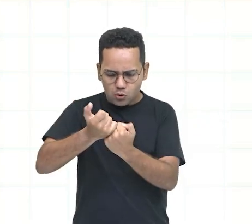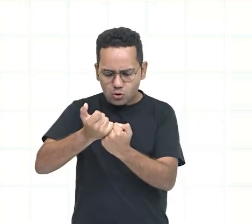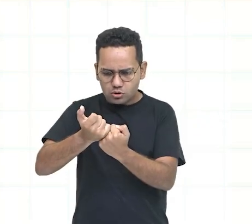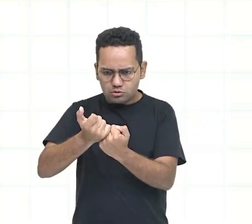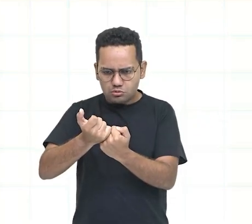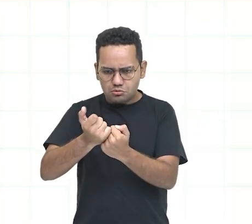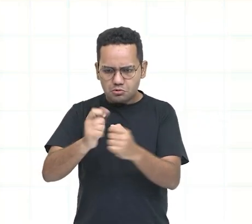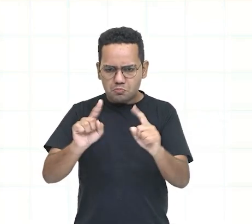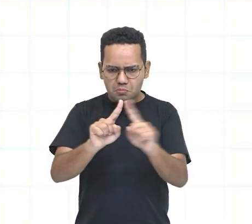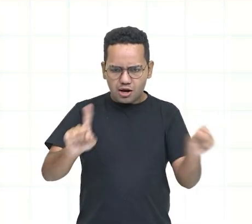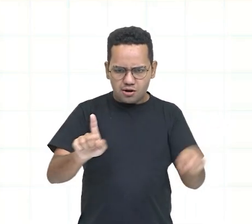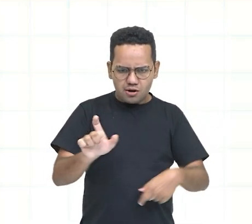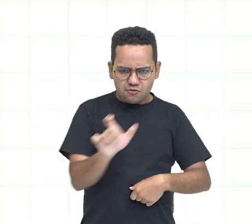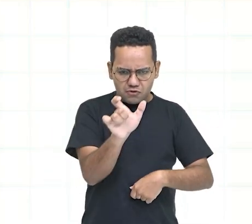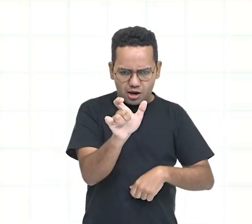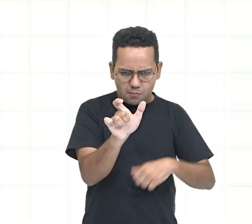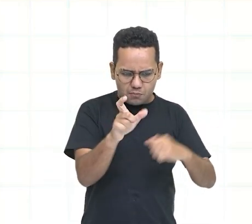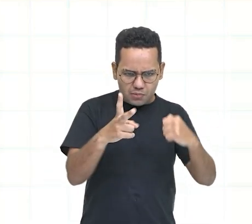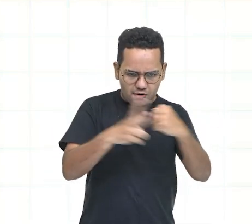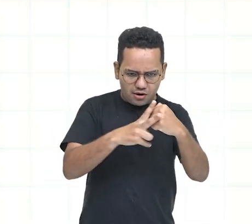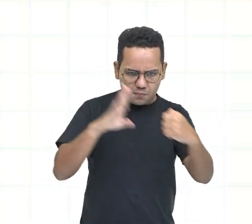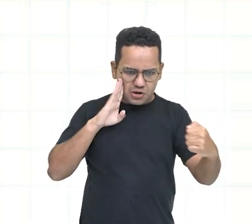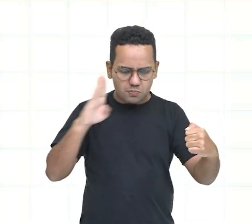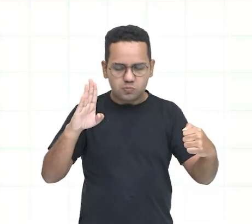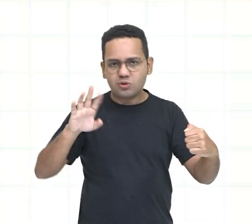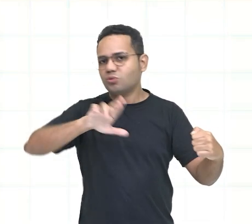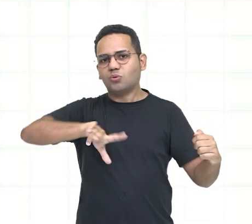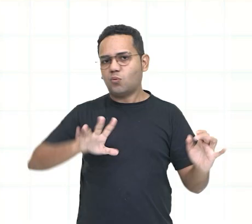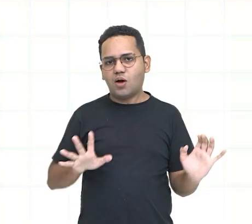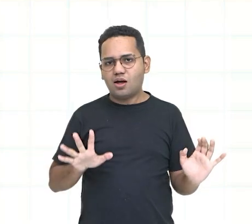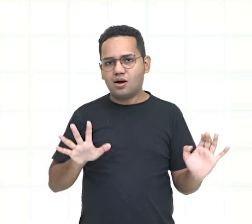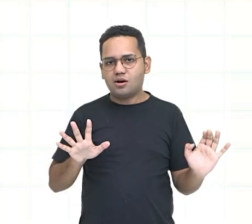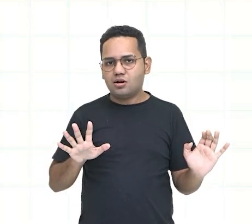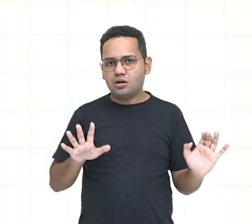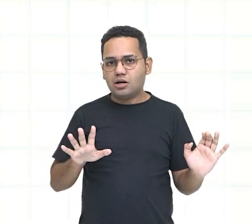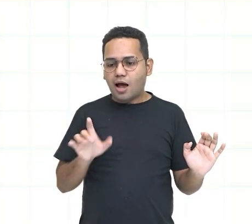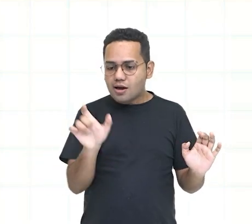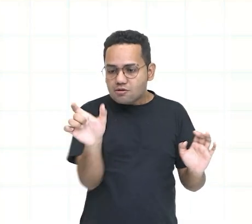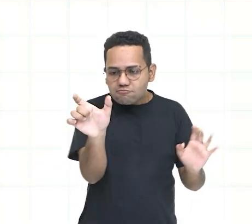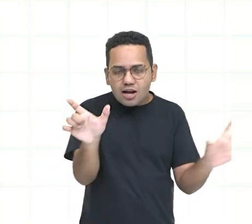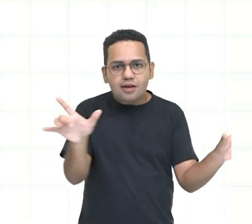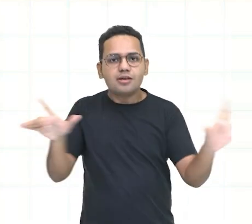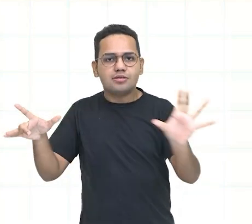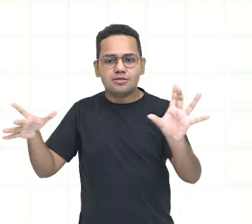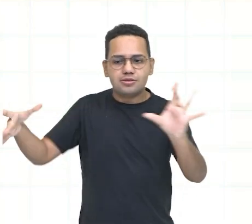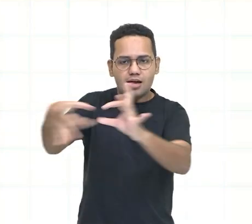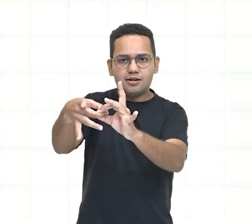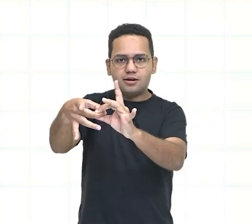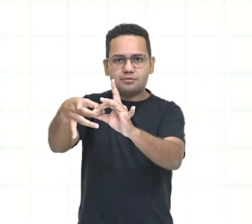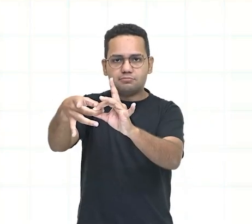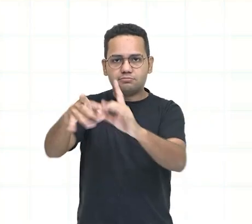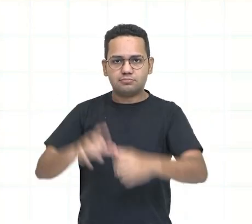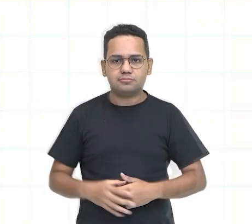Verbos modais não são verbos principais, sempre estarão na sua função de verbos auxiliares.